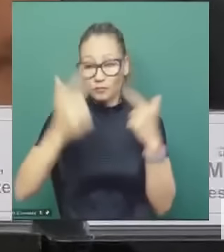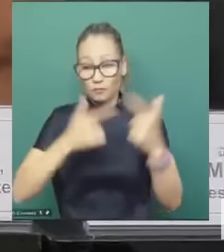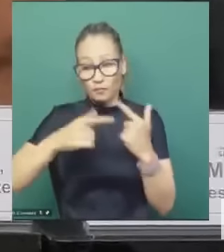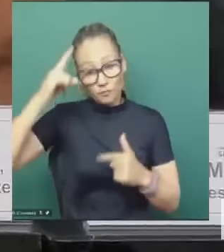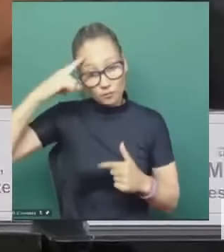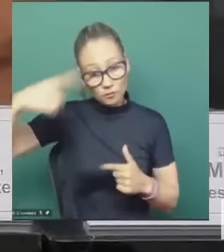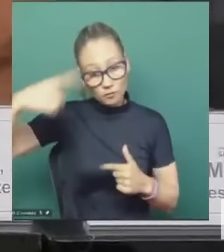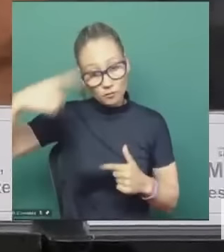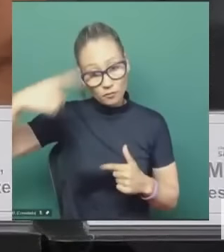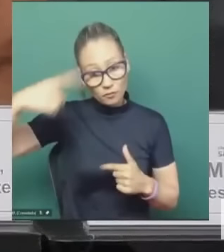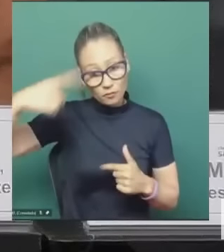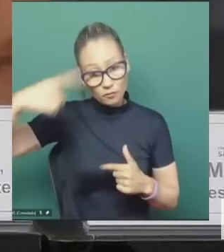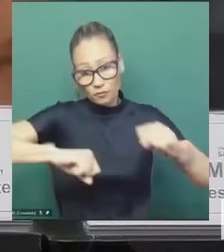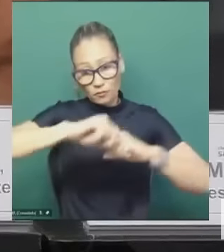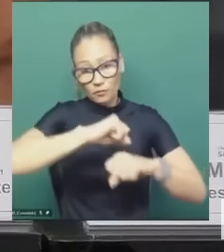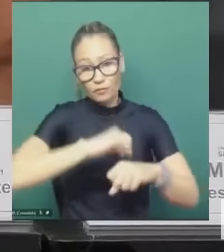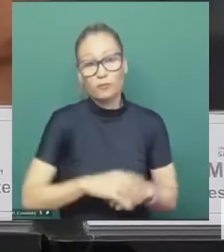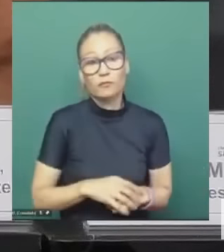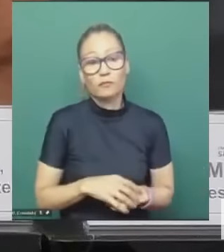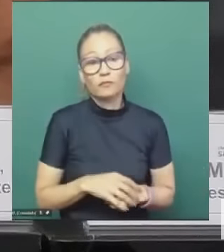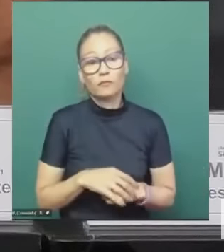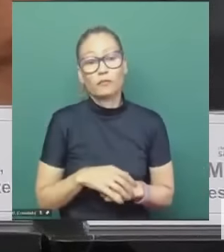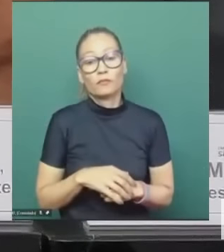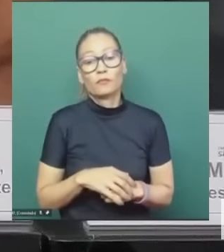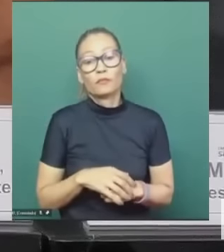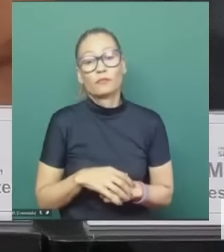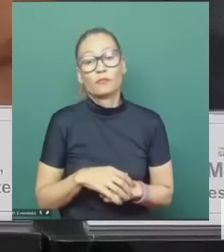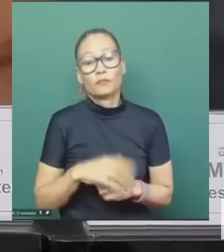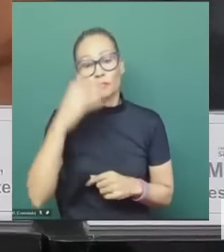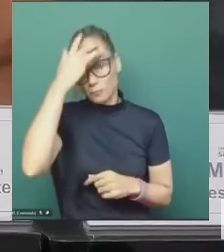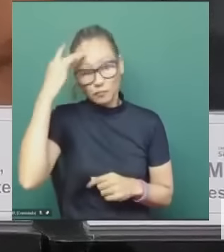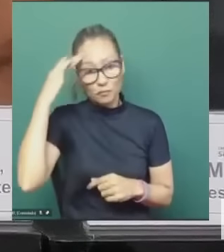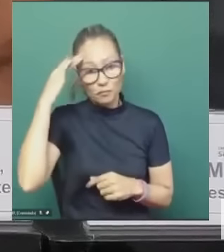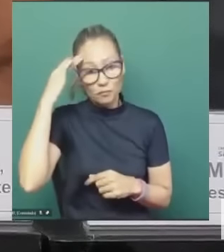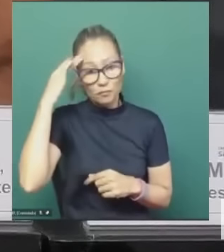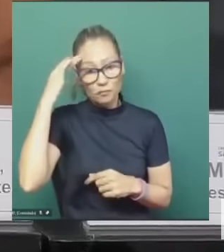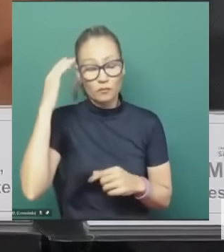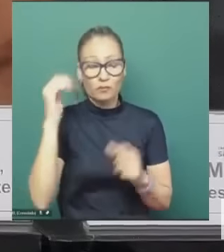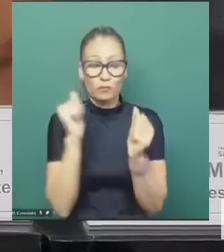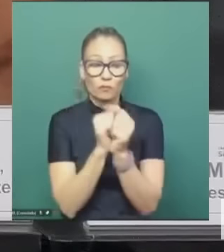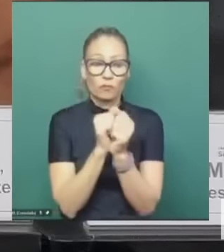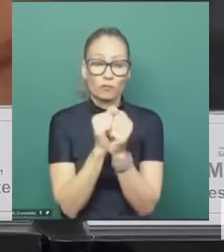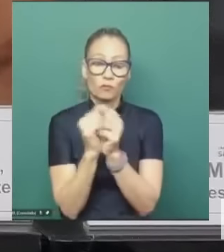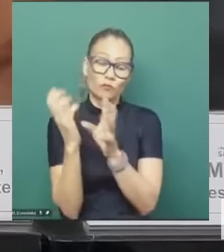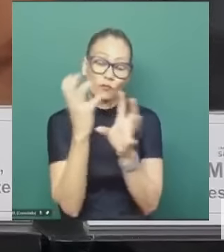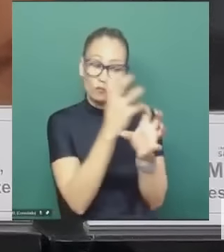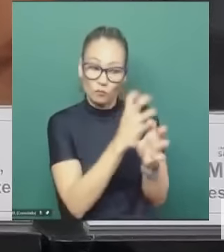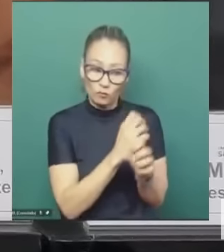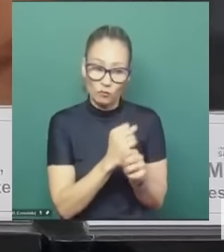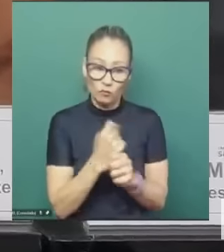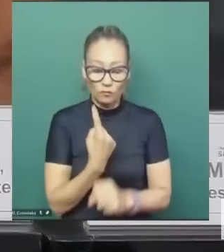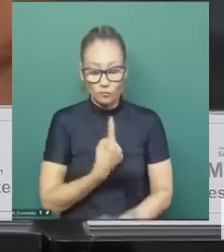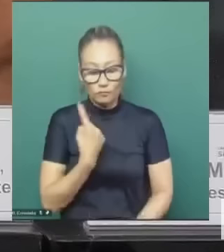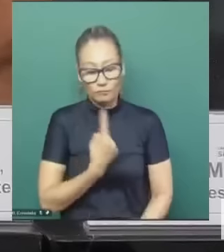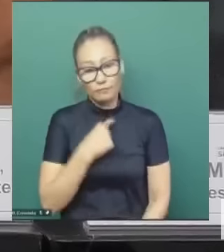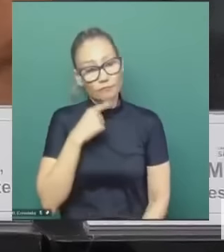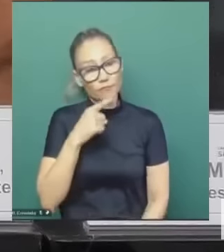R$2.000 por mês, somado a diarista, ele tem renda para comprar esse apartamento. Só que somados, sozinho não. No plano diretor